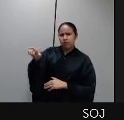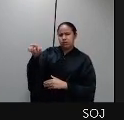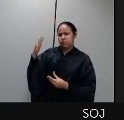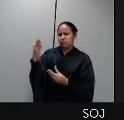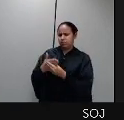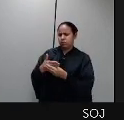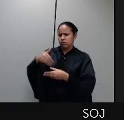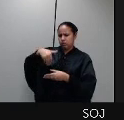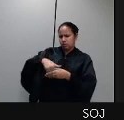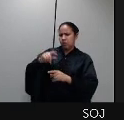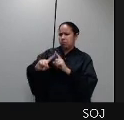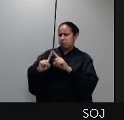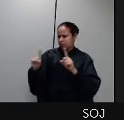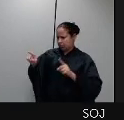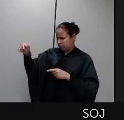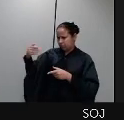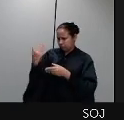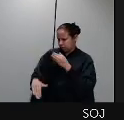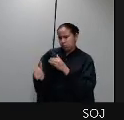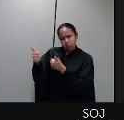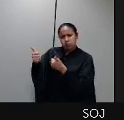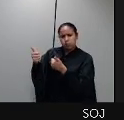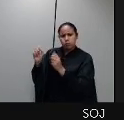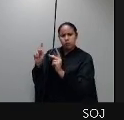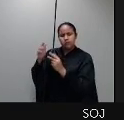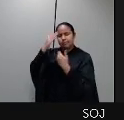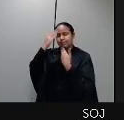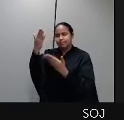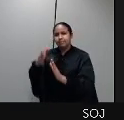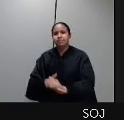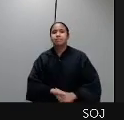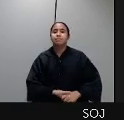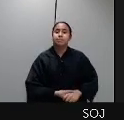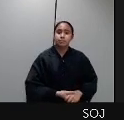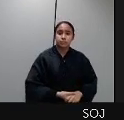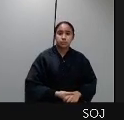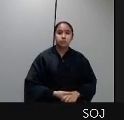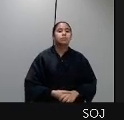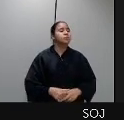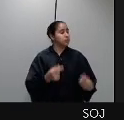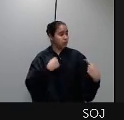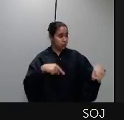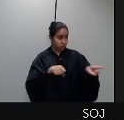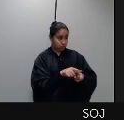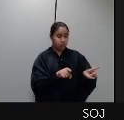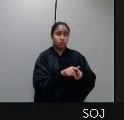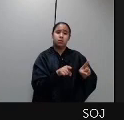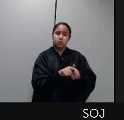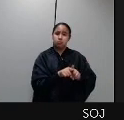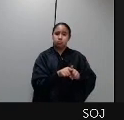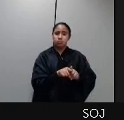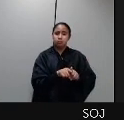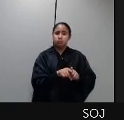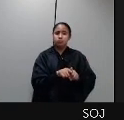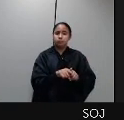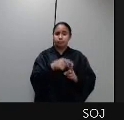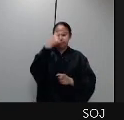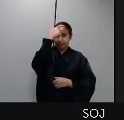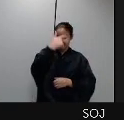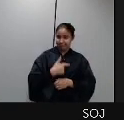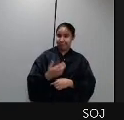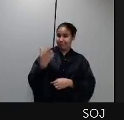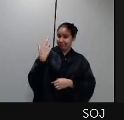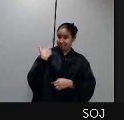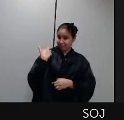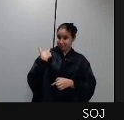Obrigado pois não eu também vou pedir vênia ao relator para endossar os argumentos que já foram